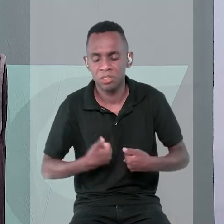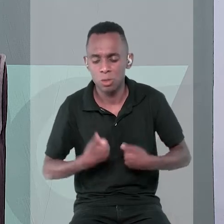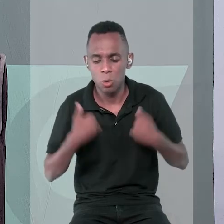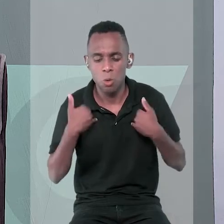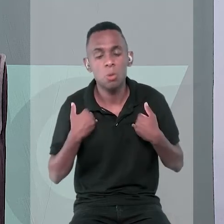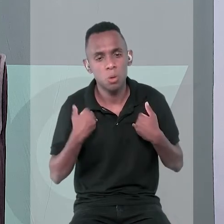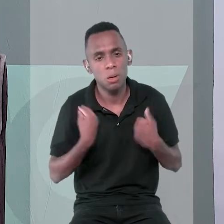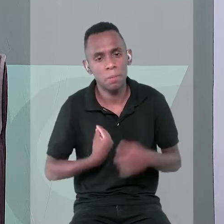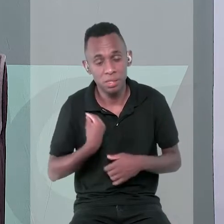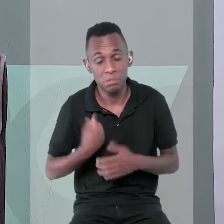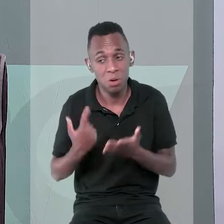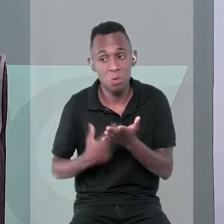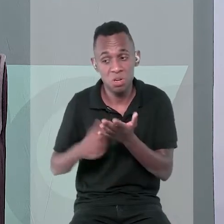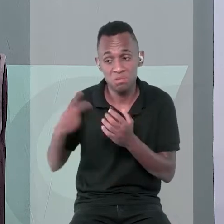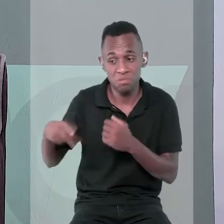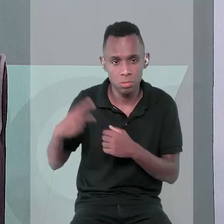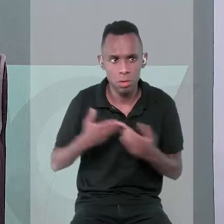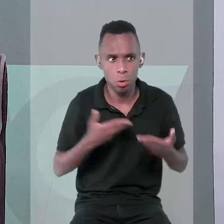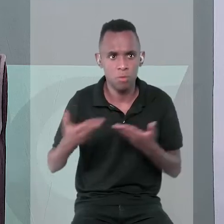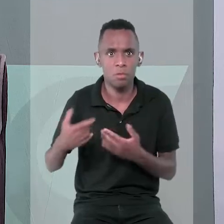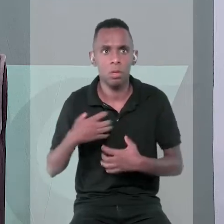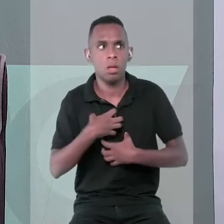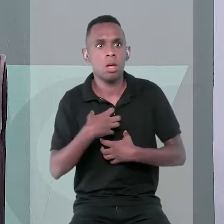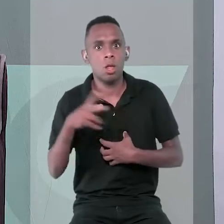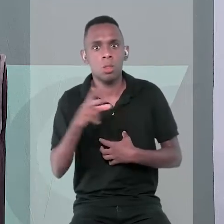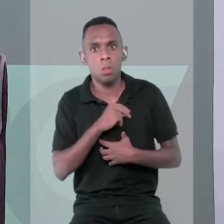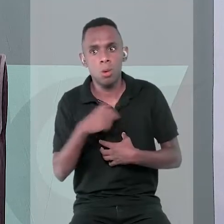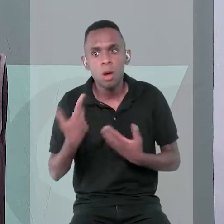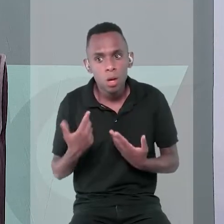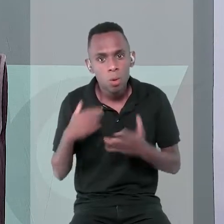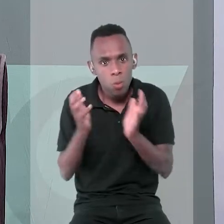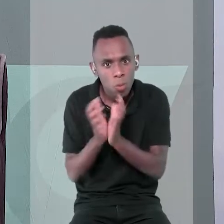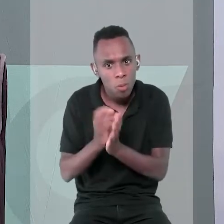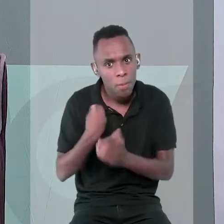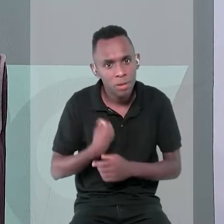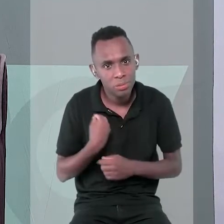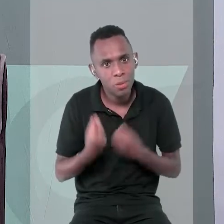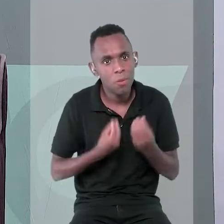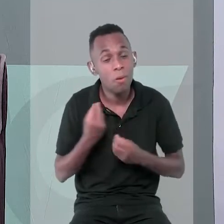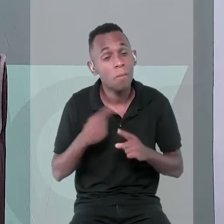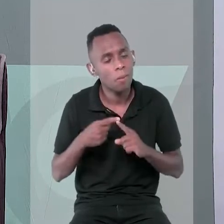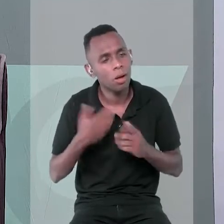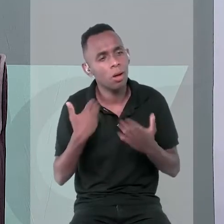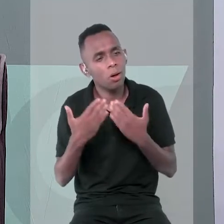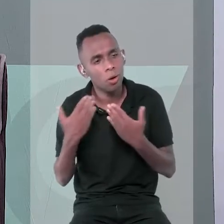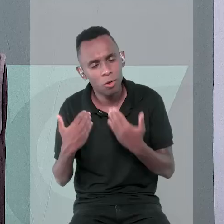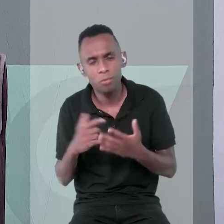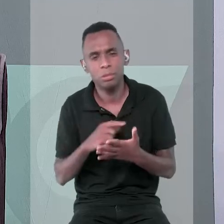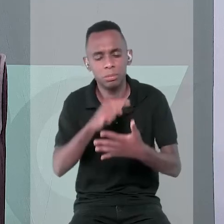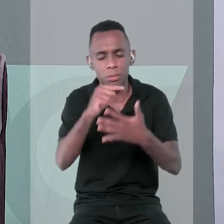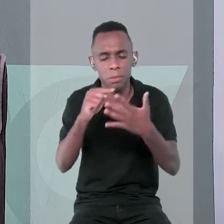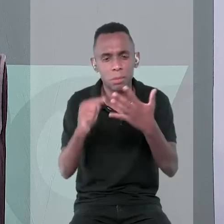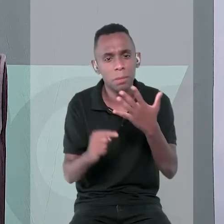fazer parte do livro da Leila, né? Quando ela me convidou, eu falei, gente, o que eu estou fazendo nessa turma aí? Porque ela foi conversar com o